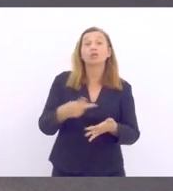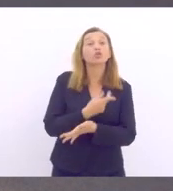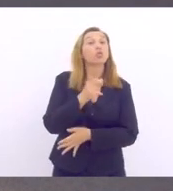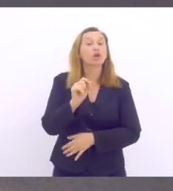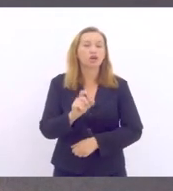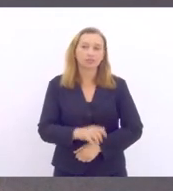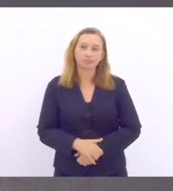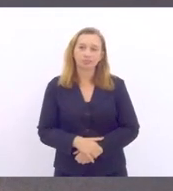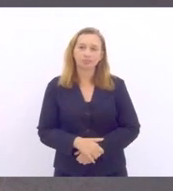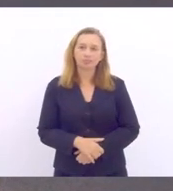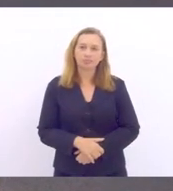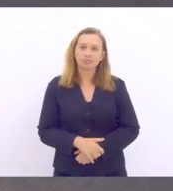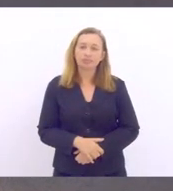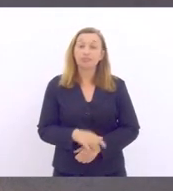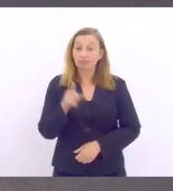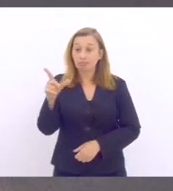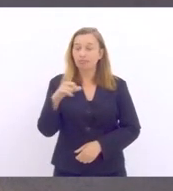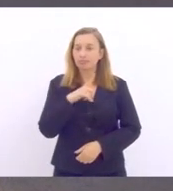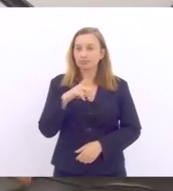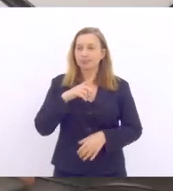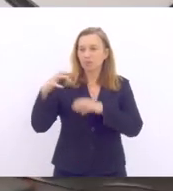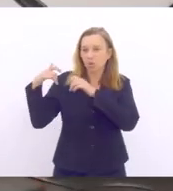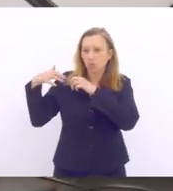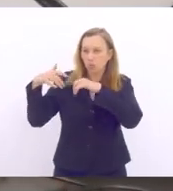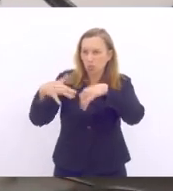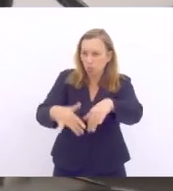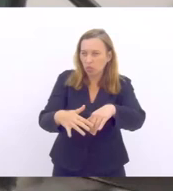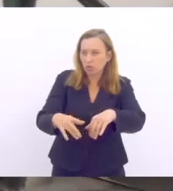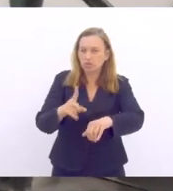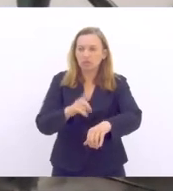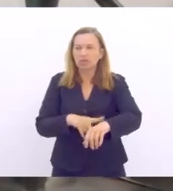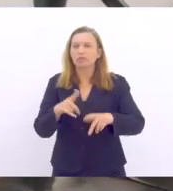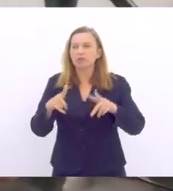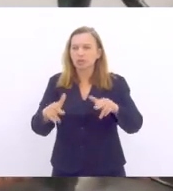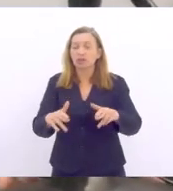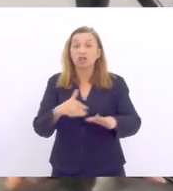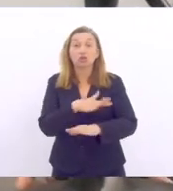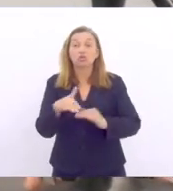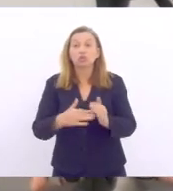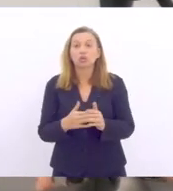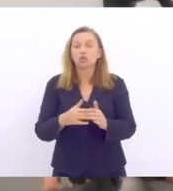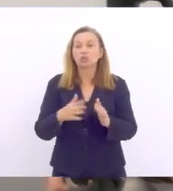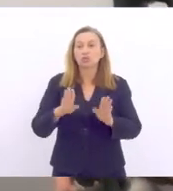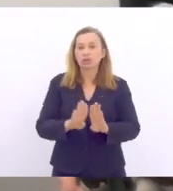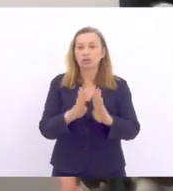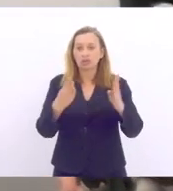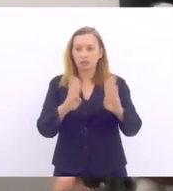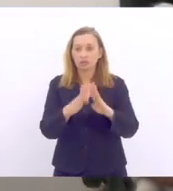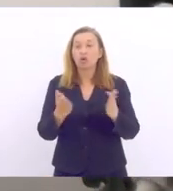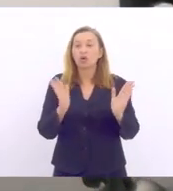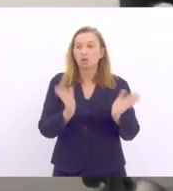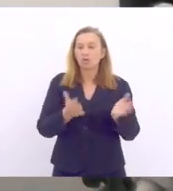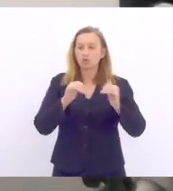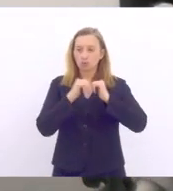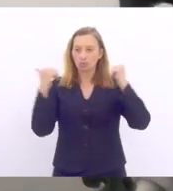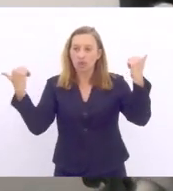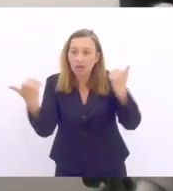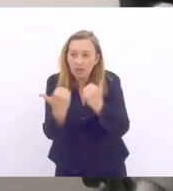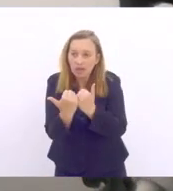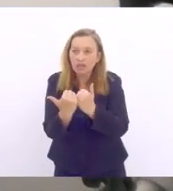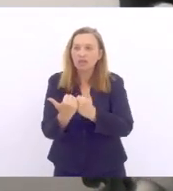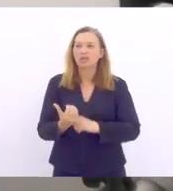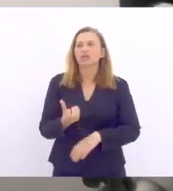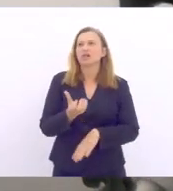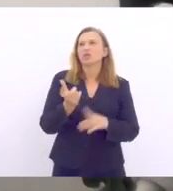aconteceu? Ali nós tivemos invasões ao mesmo tempo em todos os portões, porque hoje, lamentavelmente, o Maracanã tem um espaço para